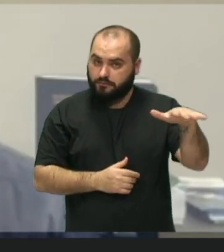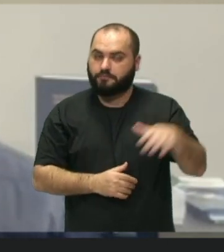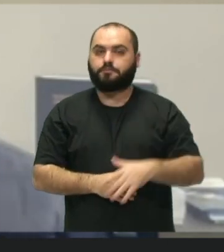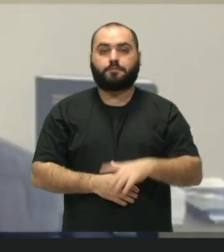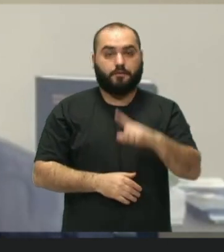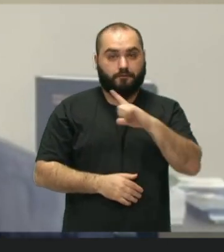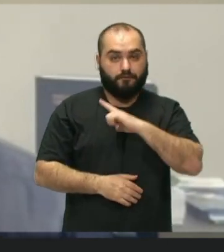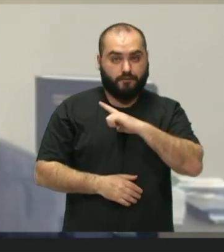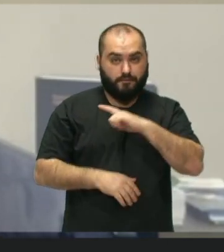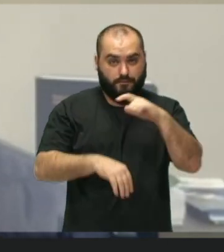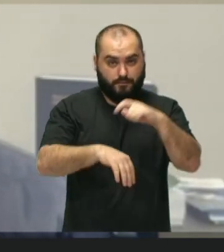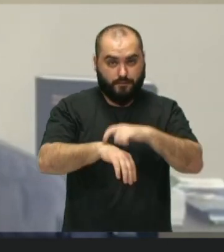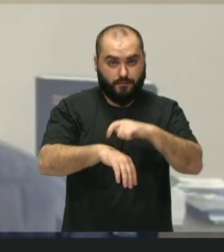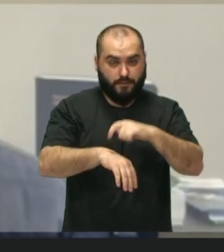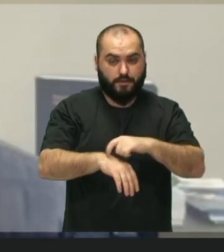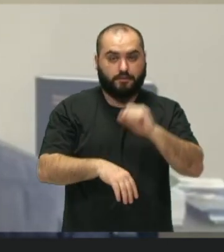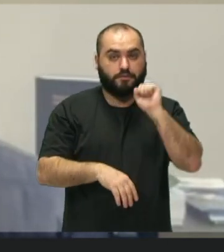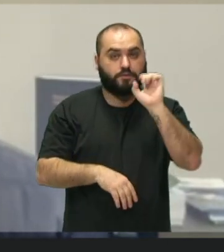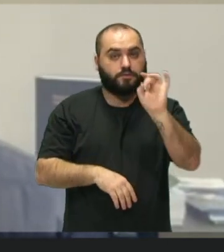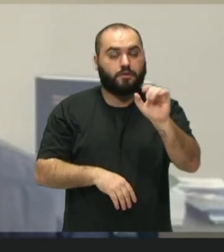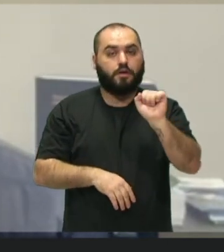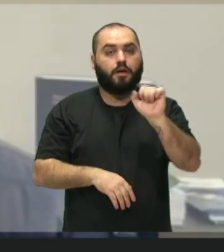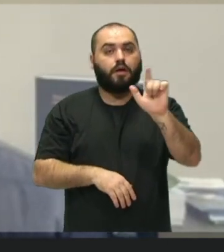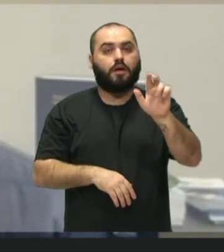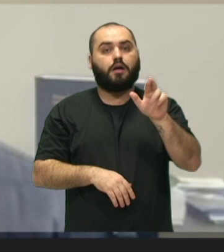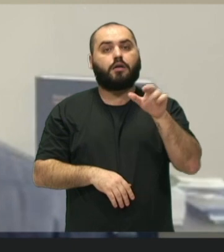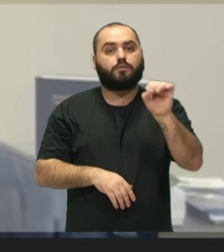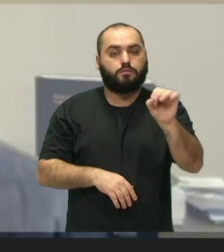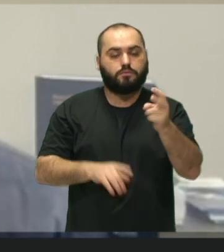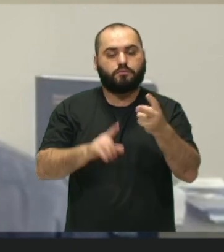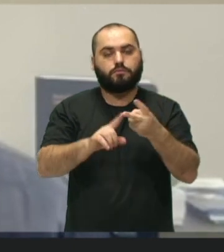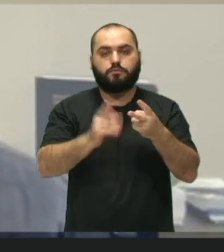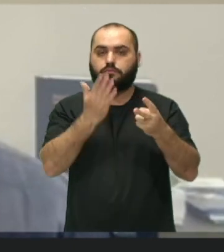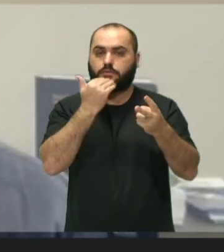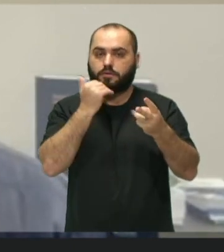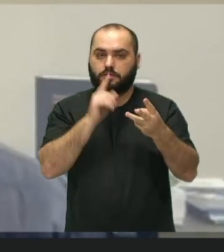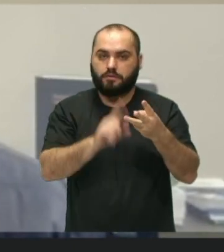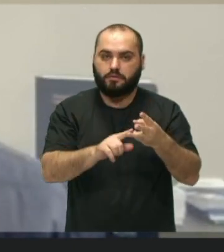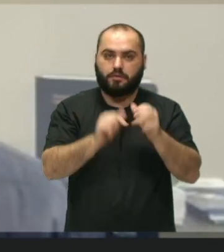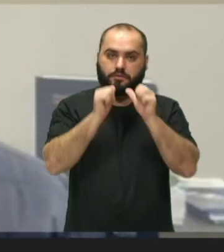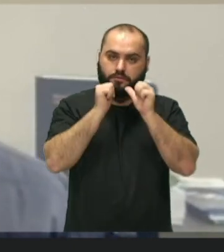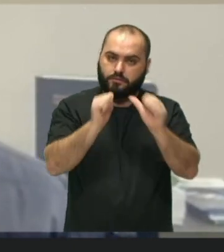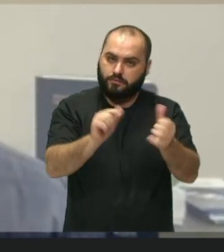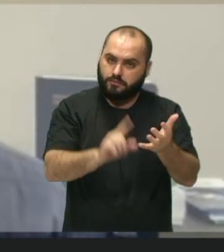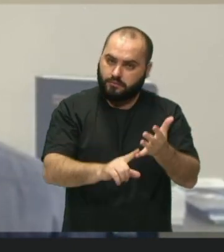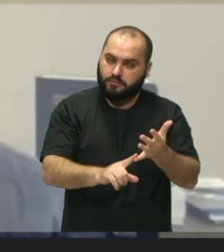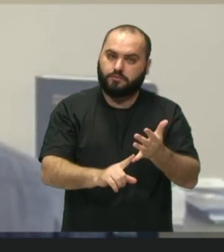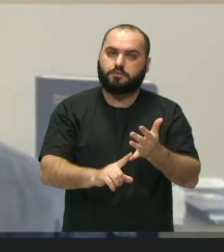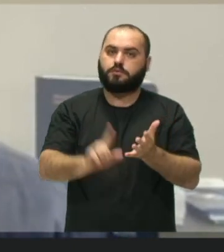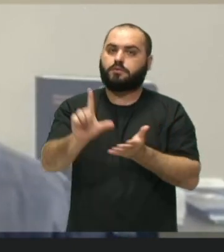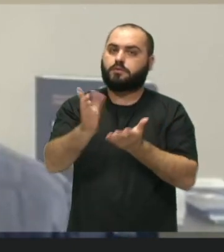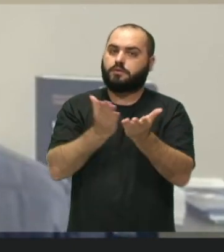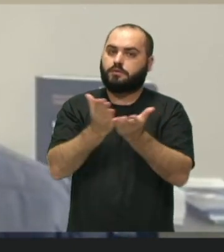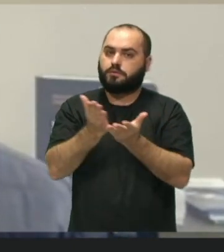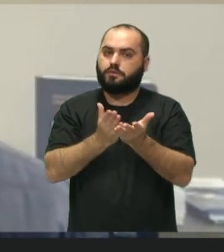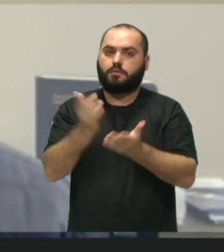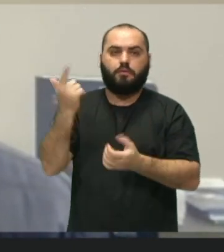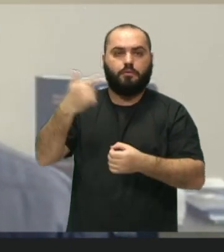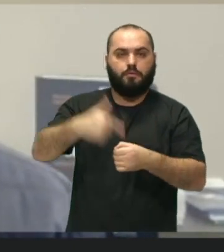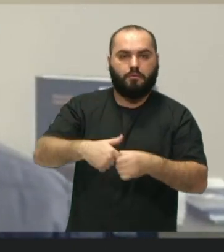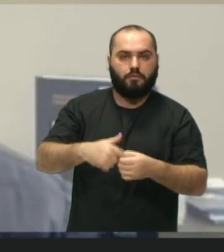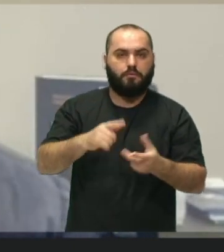um momento só do agro, um momento da alimentação, um momento de assessorias, um momento de licitações de